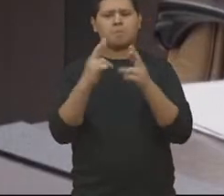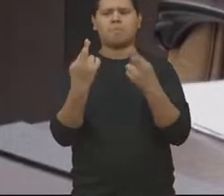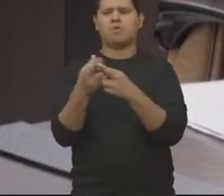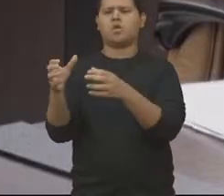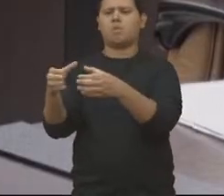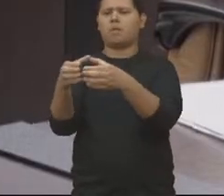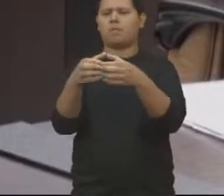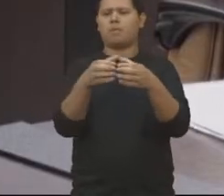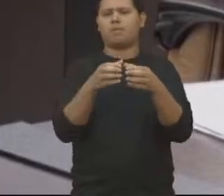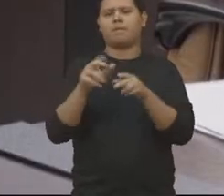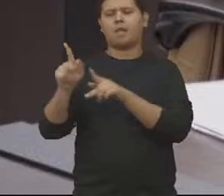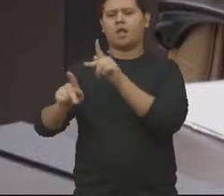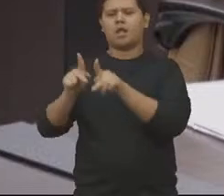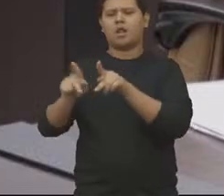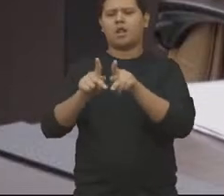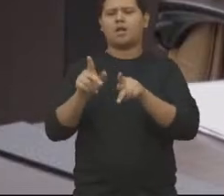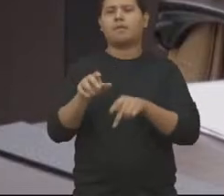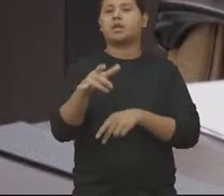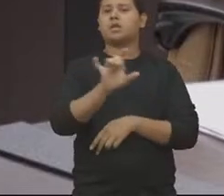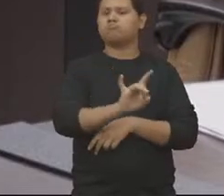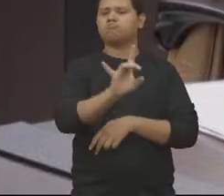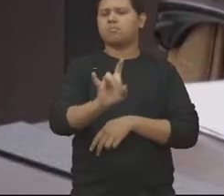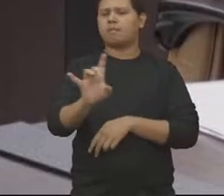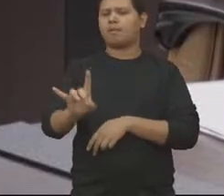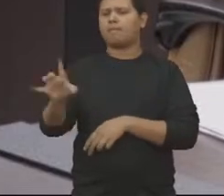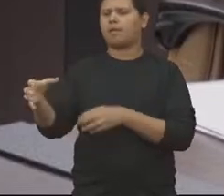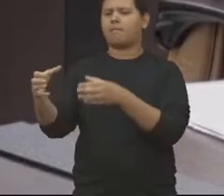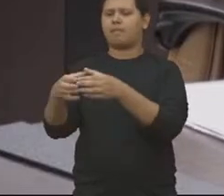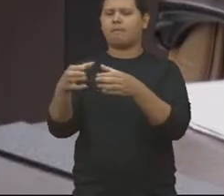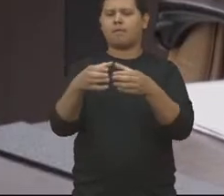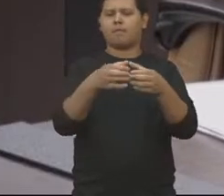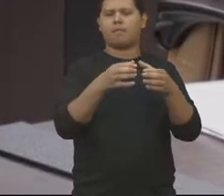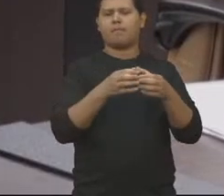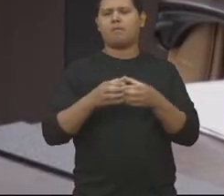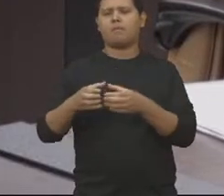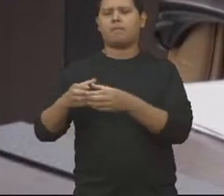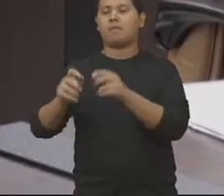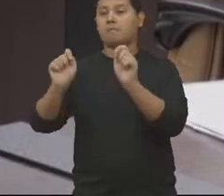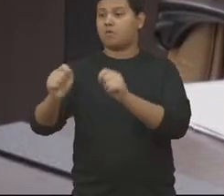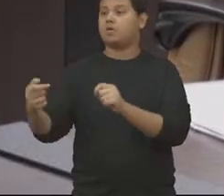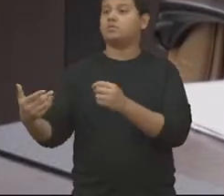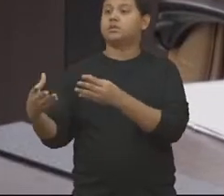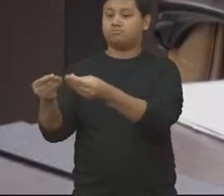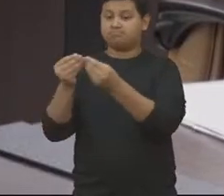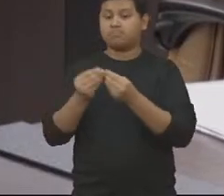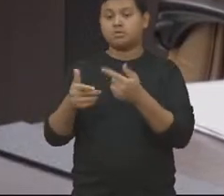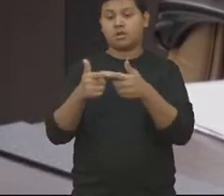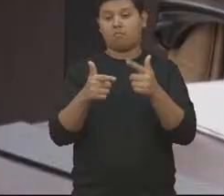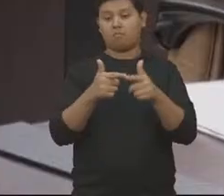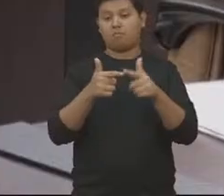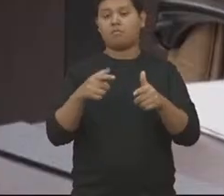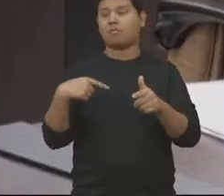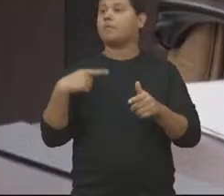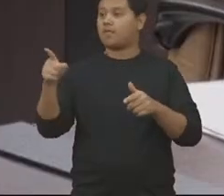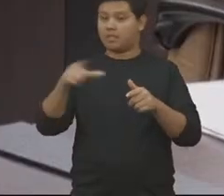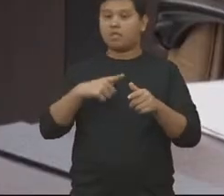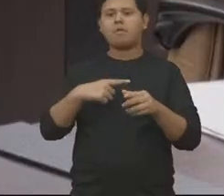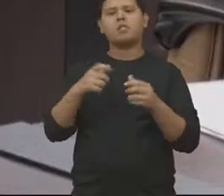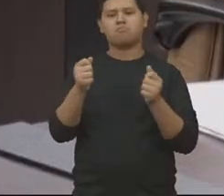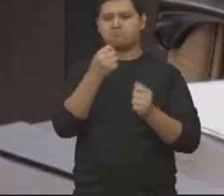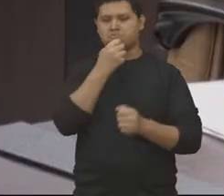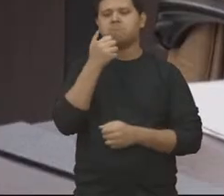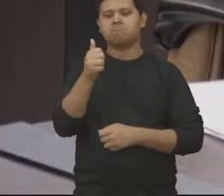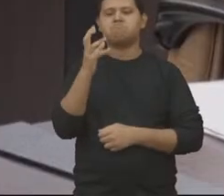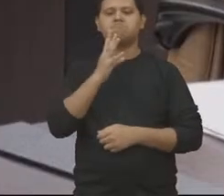a demanda, né, para que cada bairro pudesse colocar as suas demandas. Então, a gente teve uma participação muito